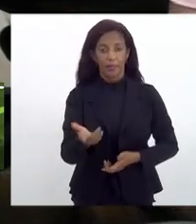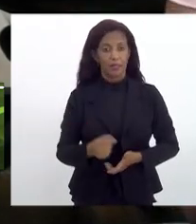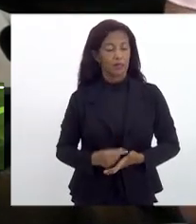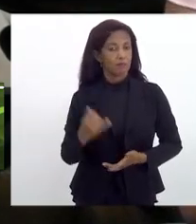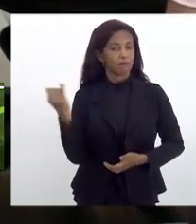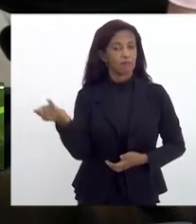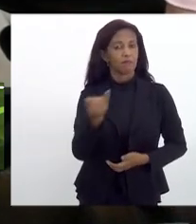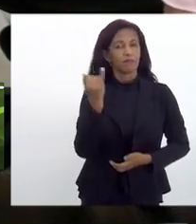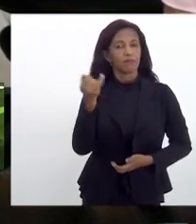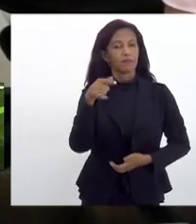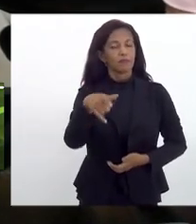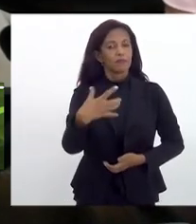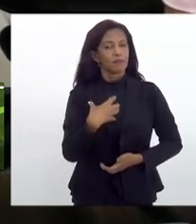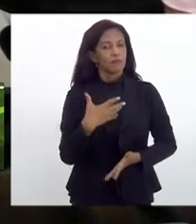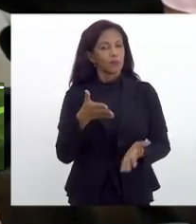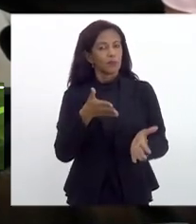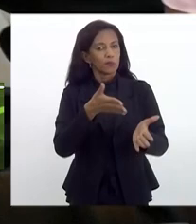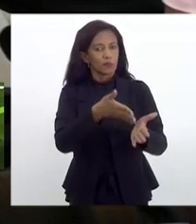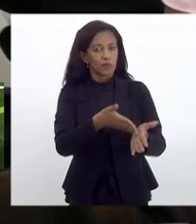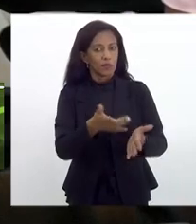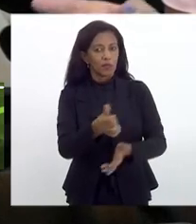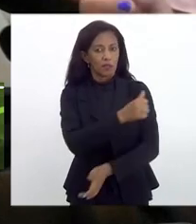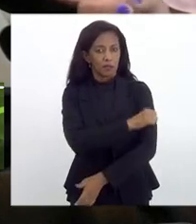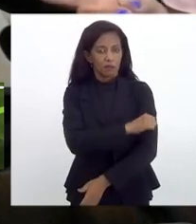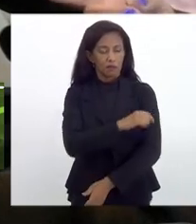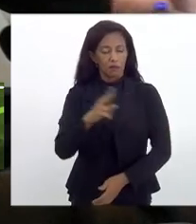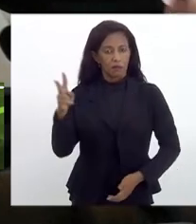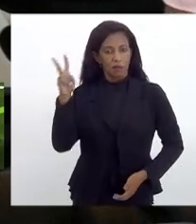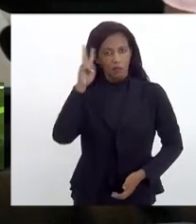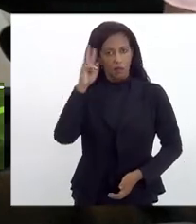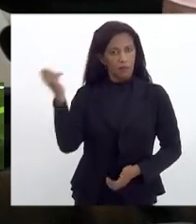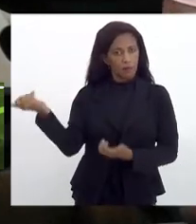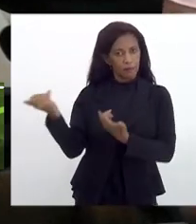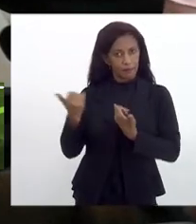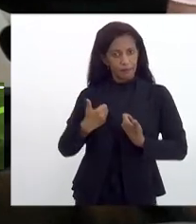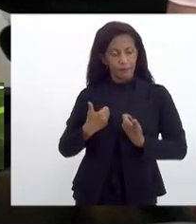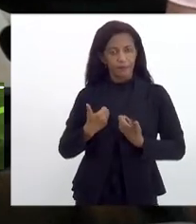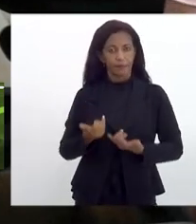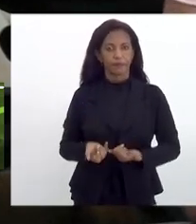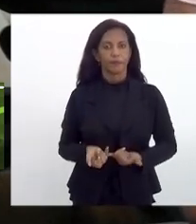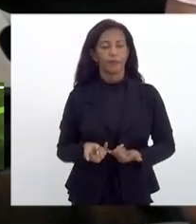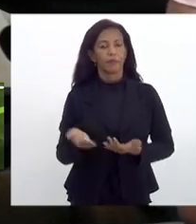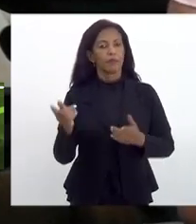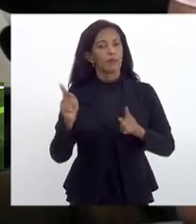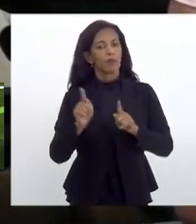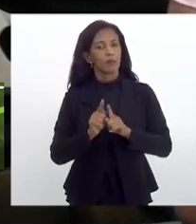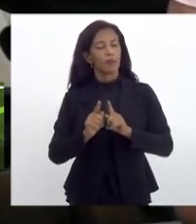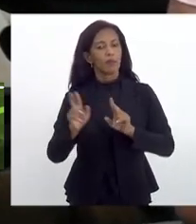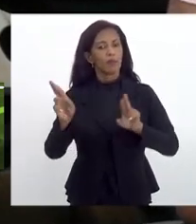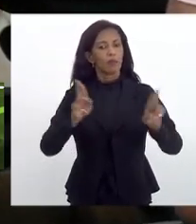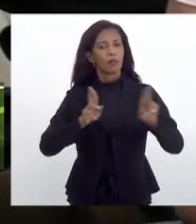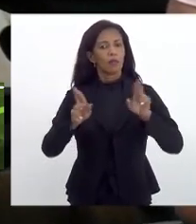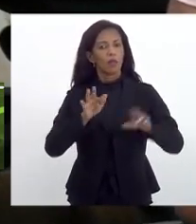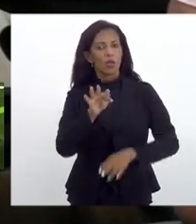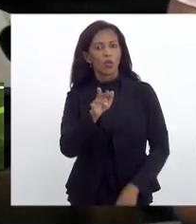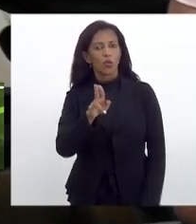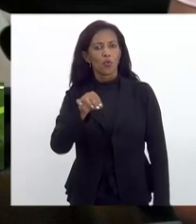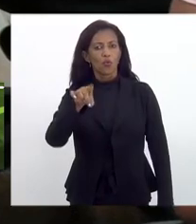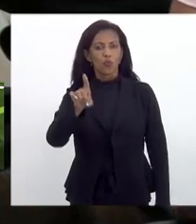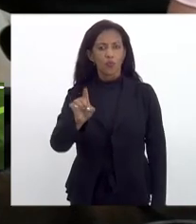fundamental nesse sentido, enfermeira Regiane é me lembra com relação ao fundo da mulher,